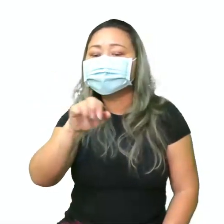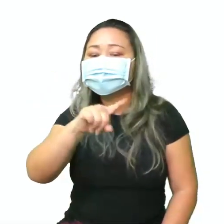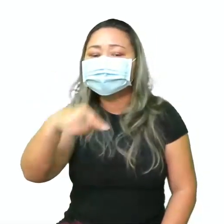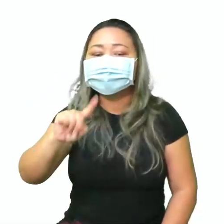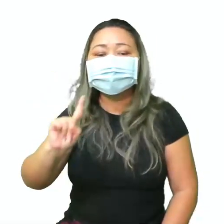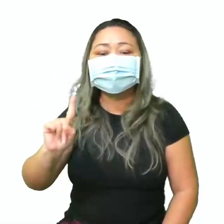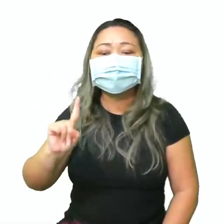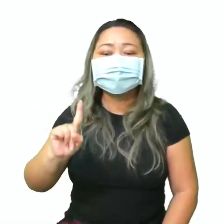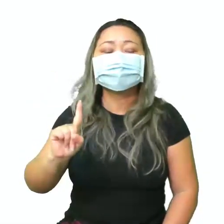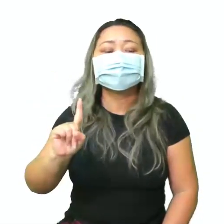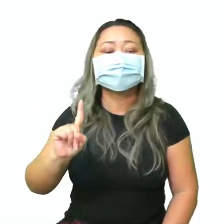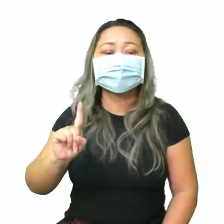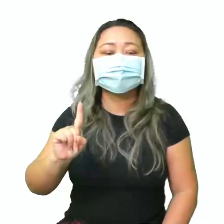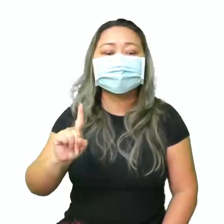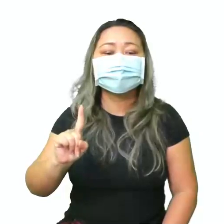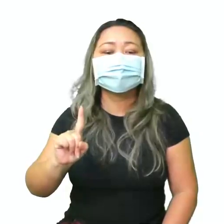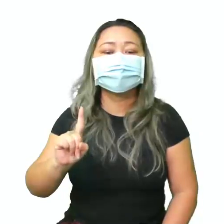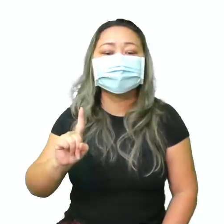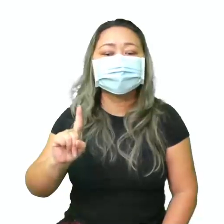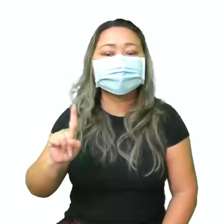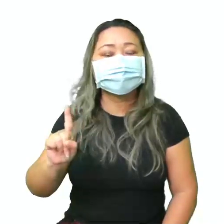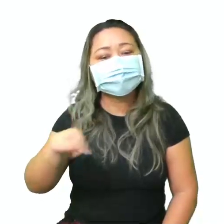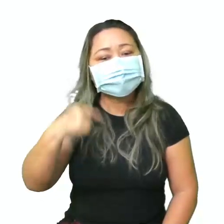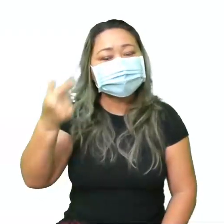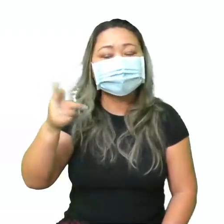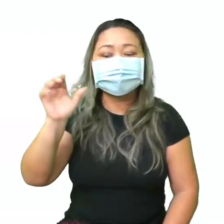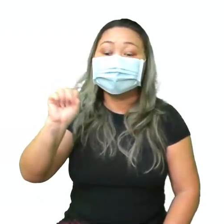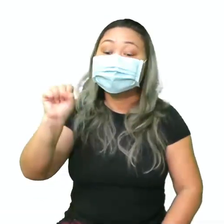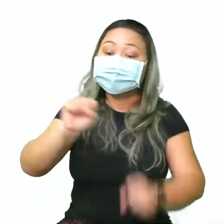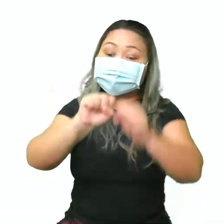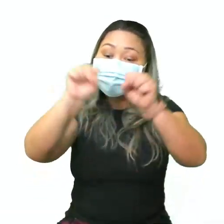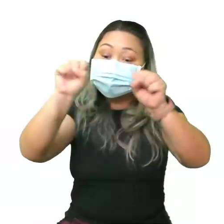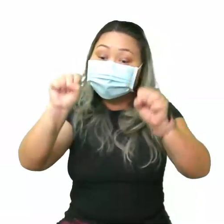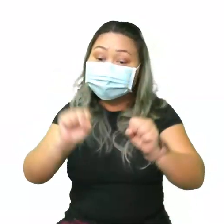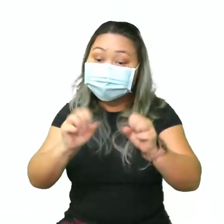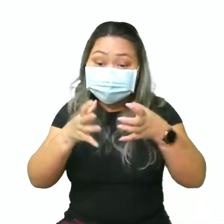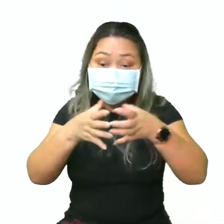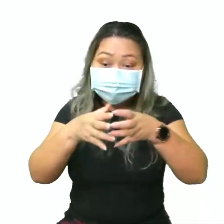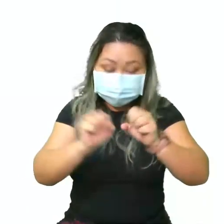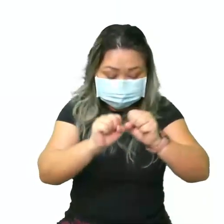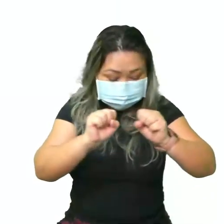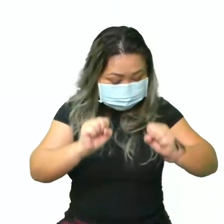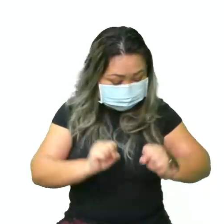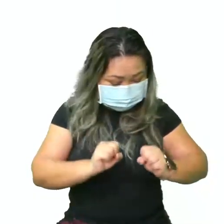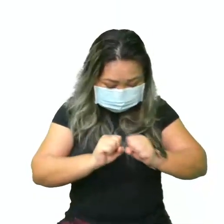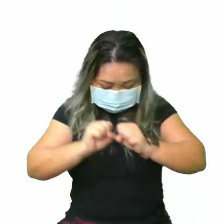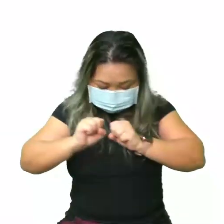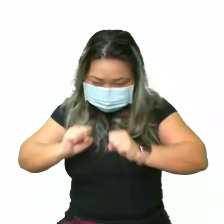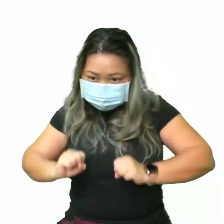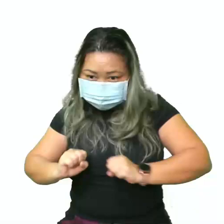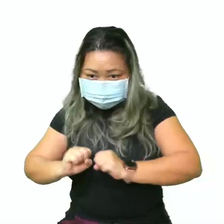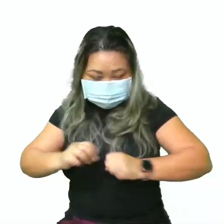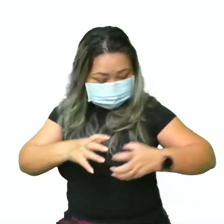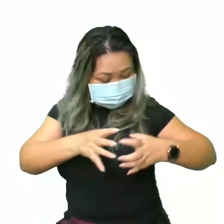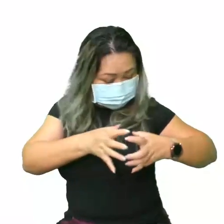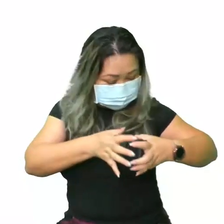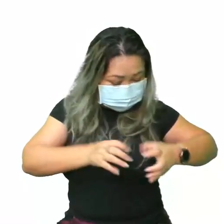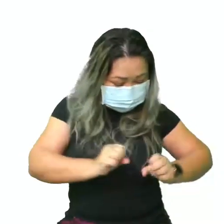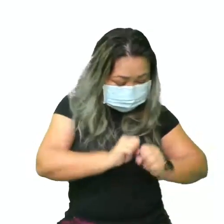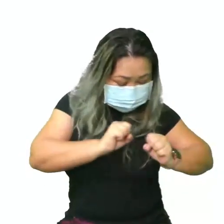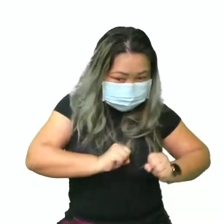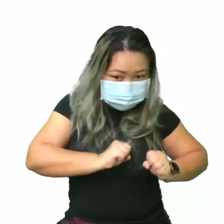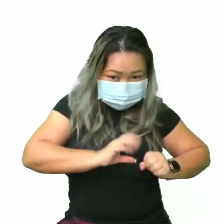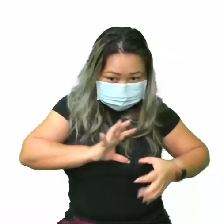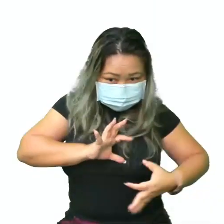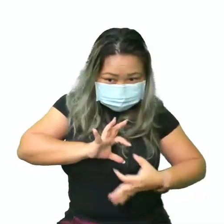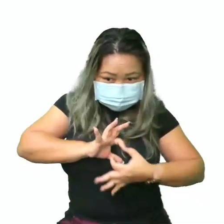objeto, né? A medicina evoluiu muito e dá para a pessoa sobreviver, né? E ter um tempo mais de